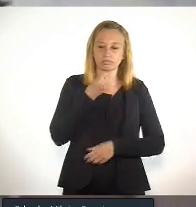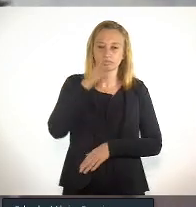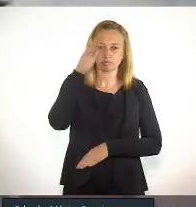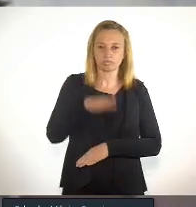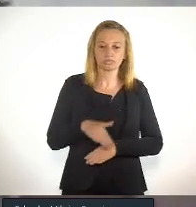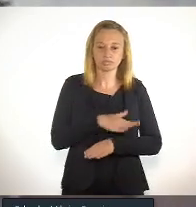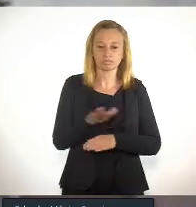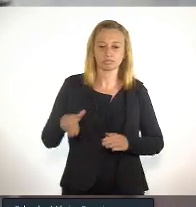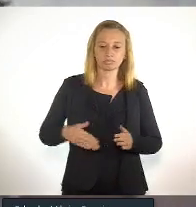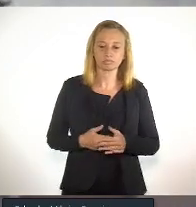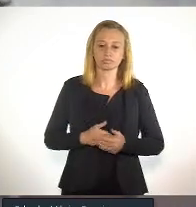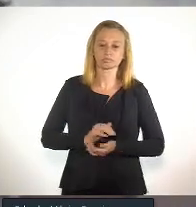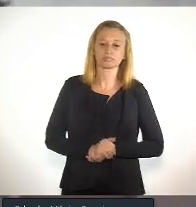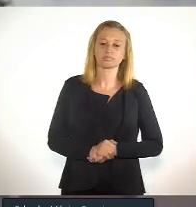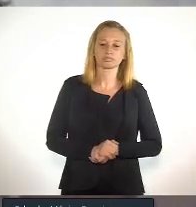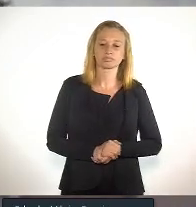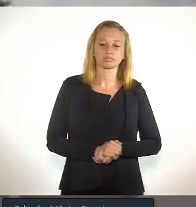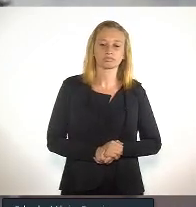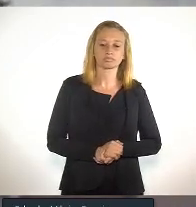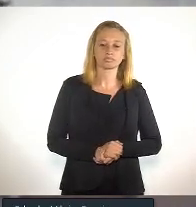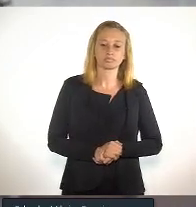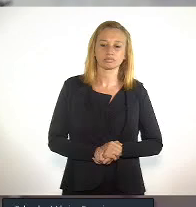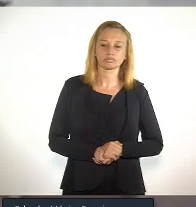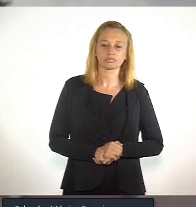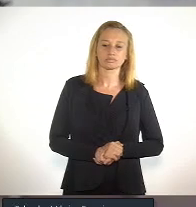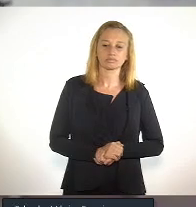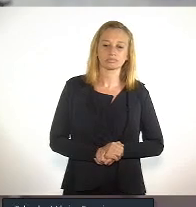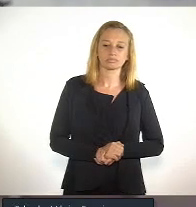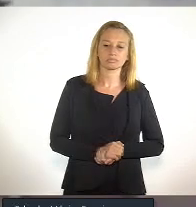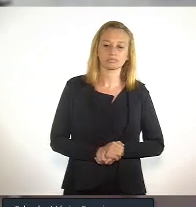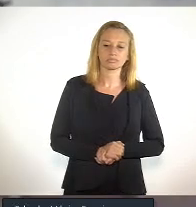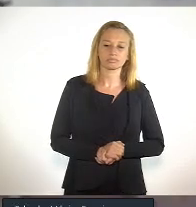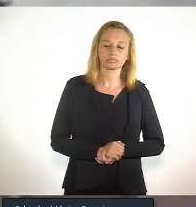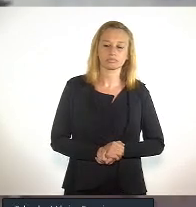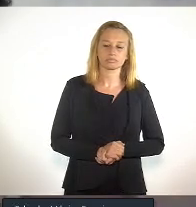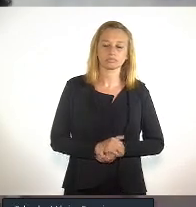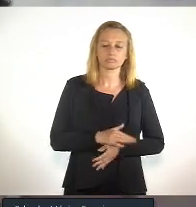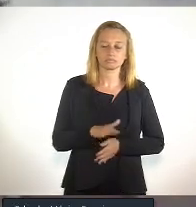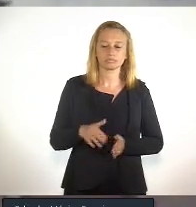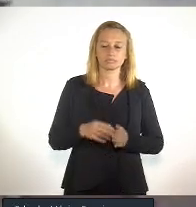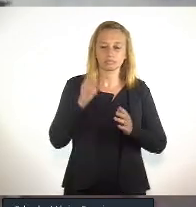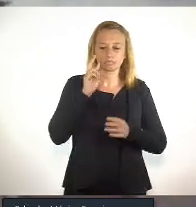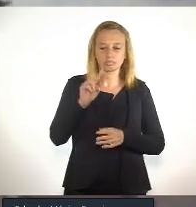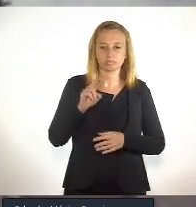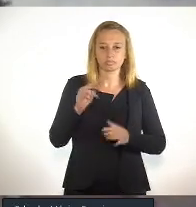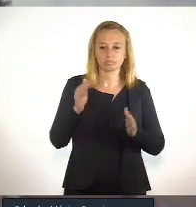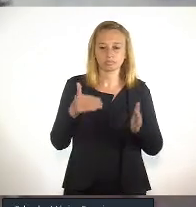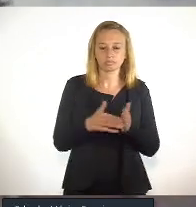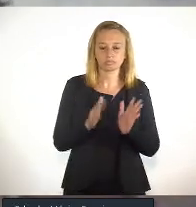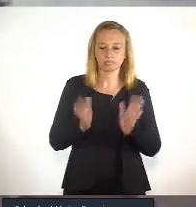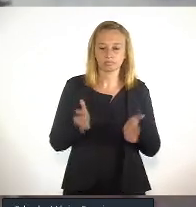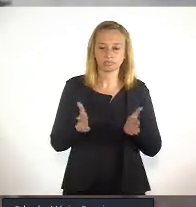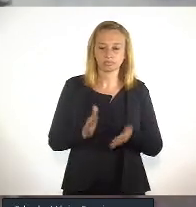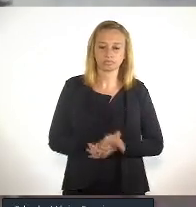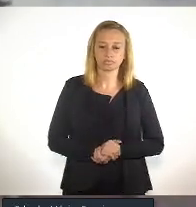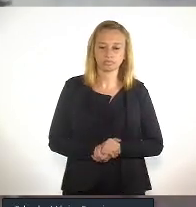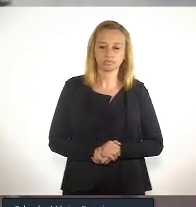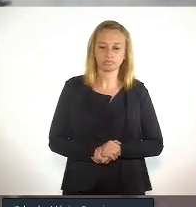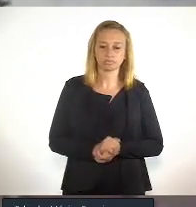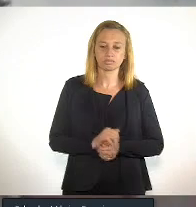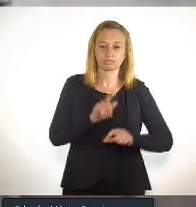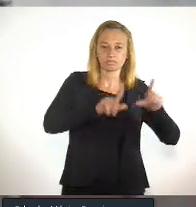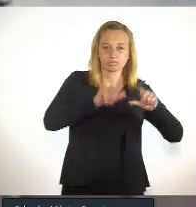tarde a todos e todas. Boa tarde a todos e todas que nos assistiram até agora. Boa tarde a todos da